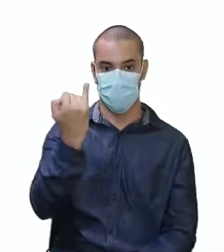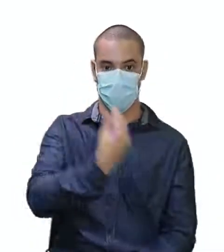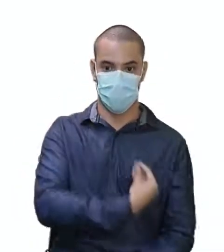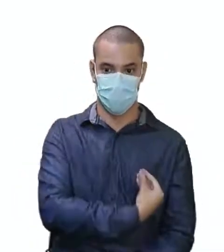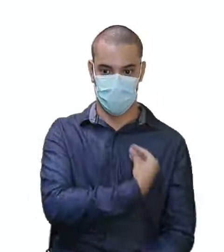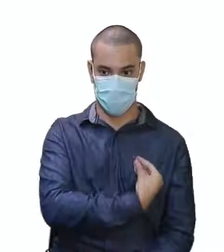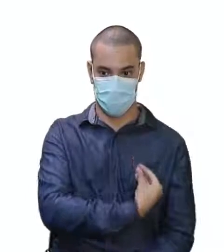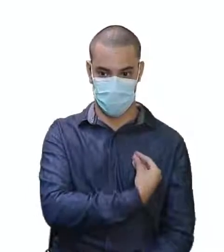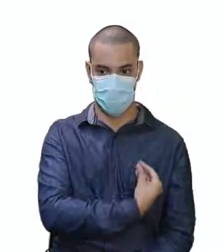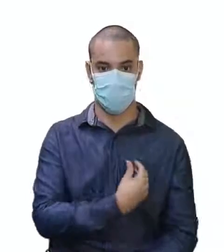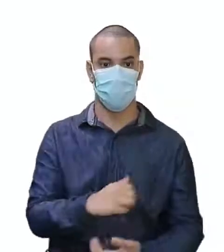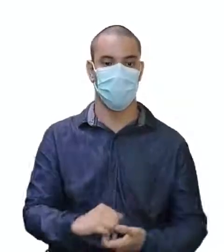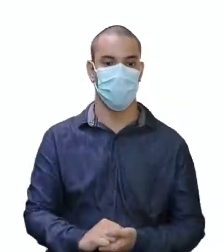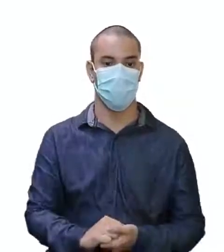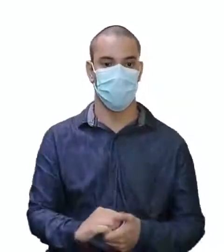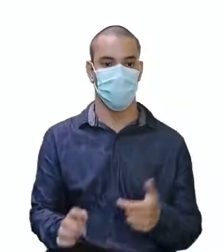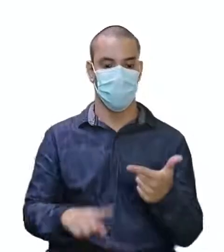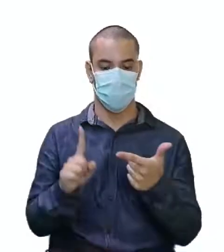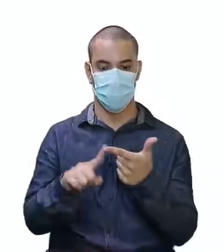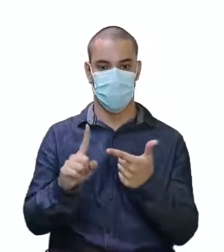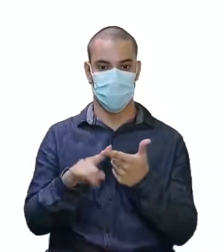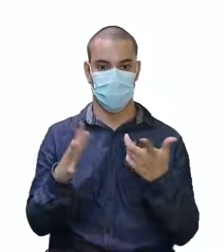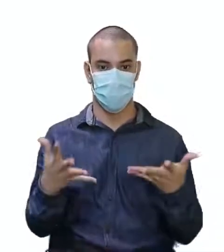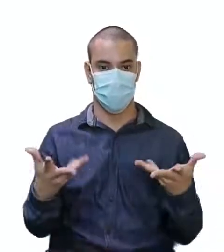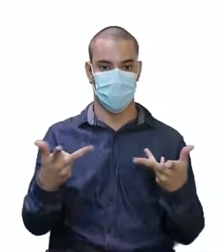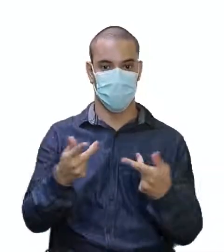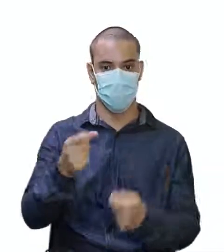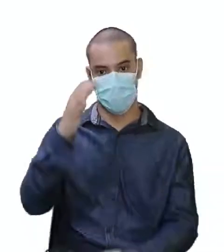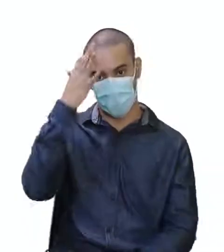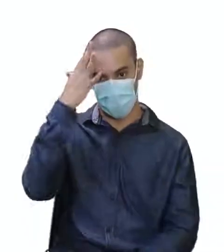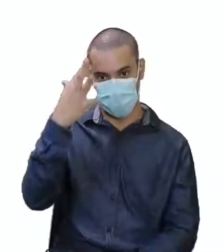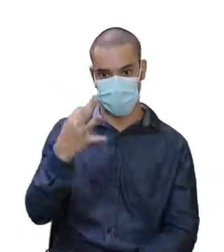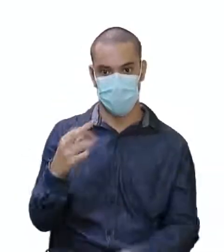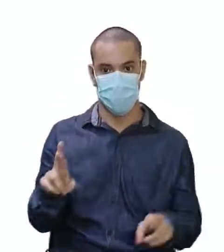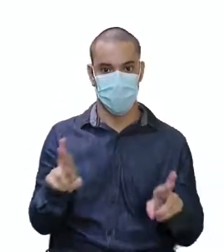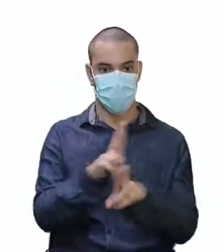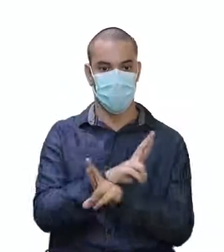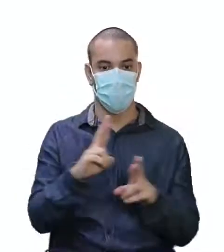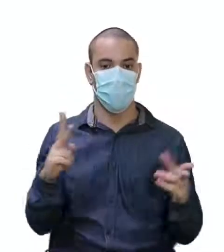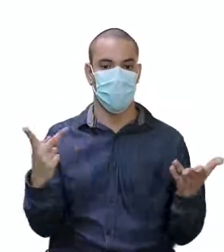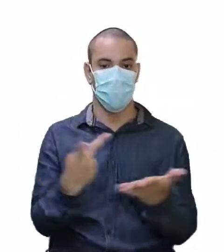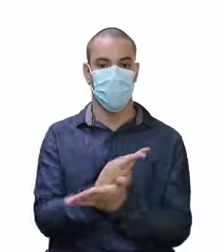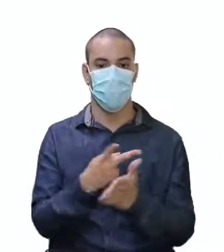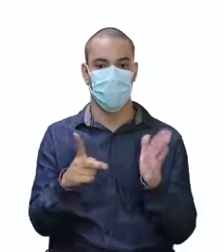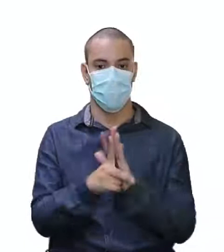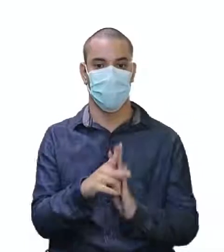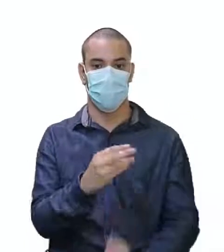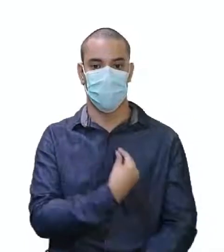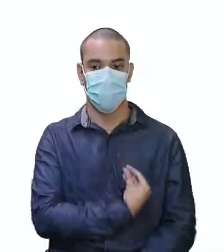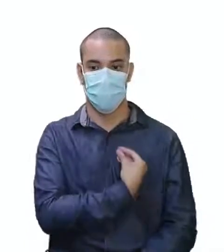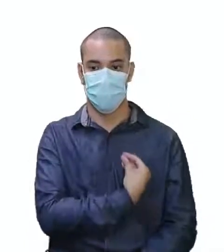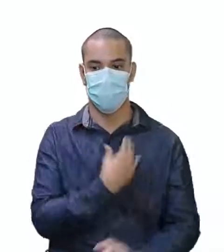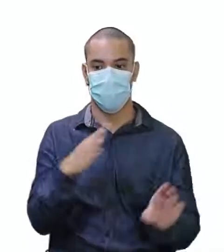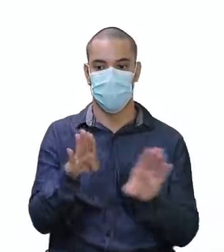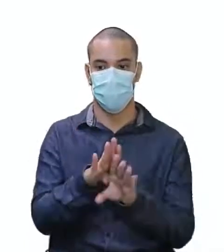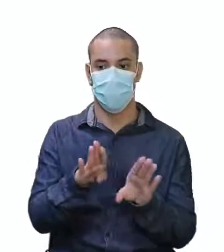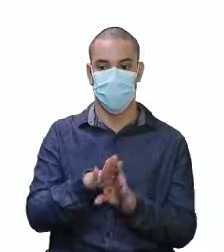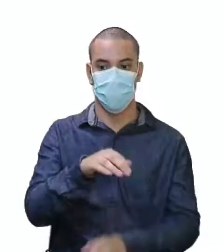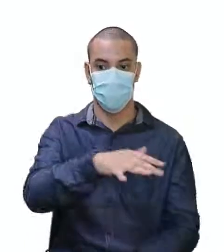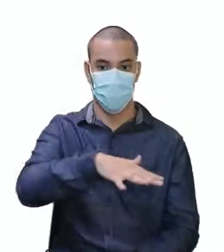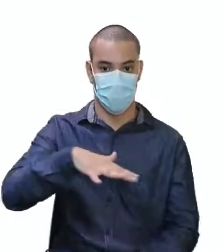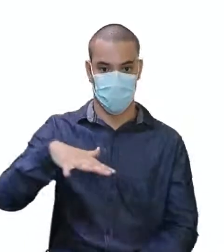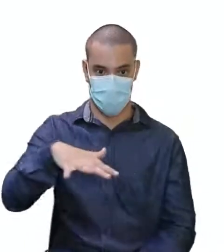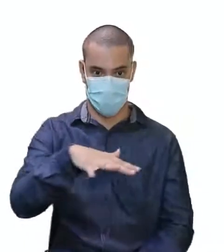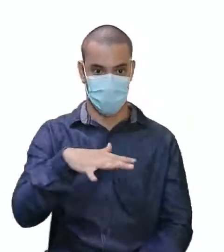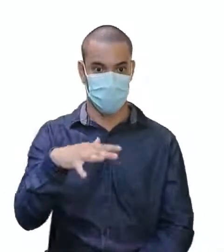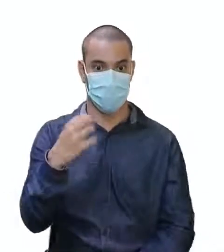vida. Outra habilidade é entender as relações ocorridas entre os seres vivos e o ambiente e